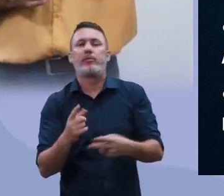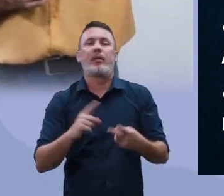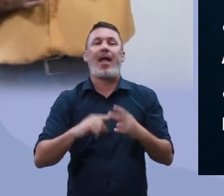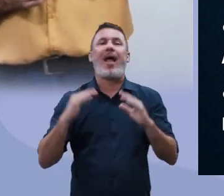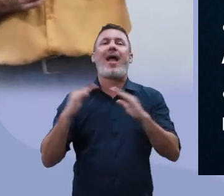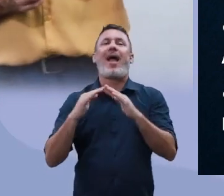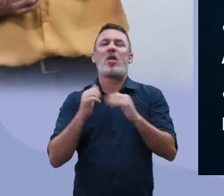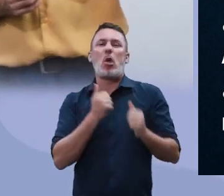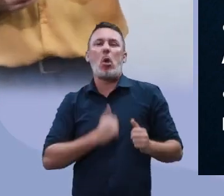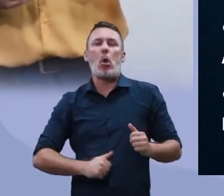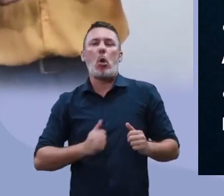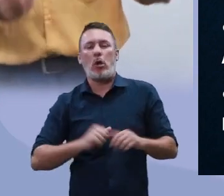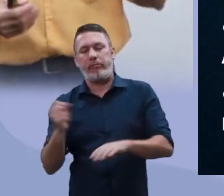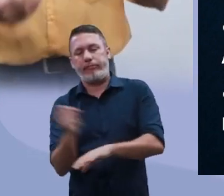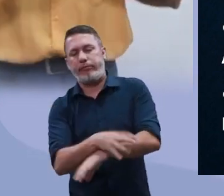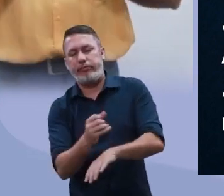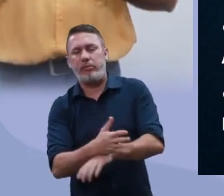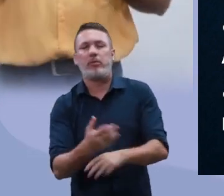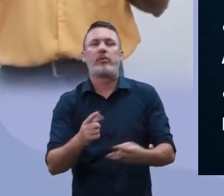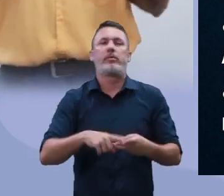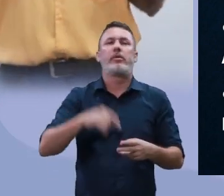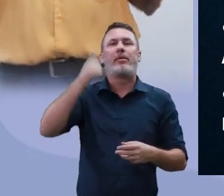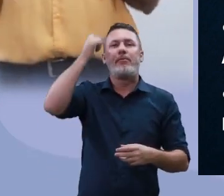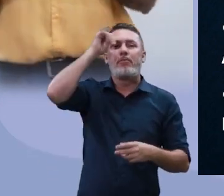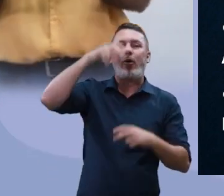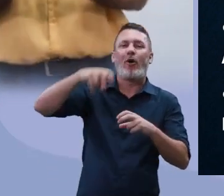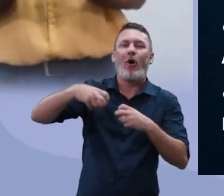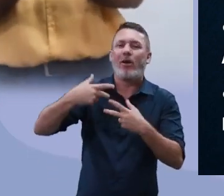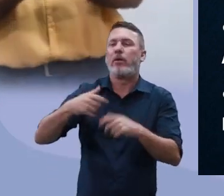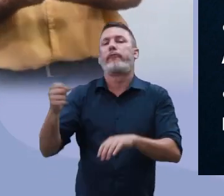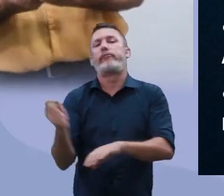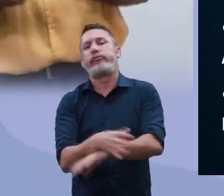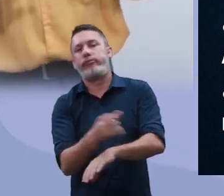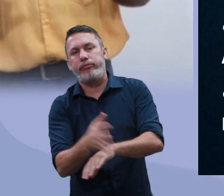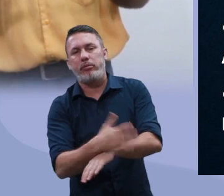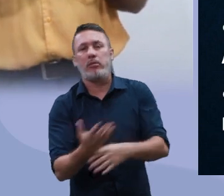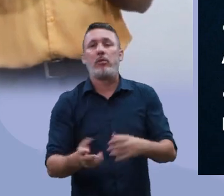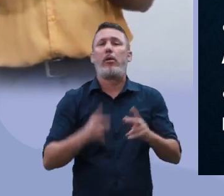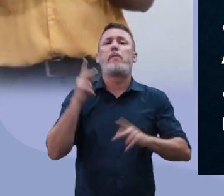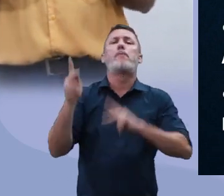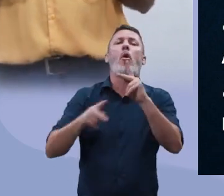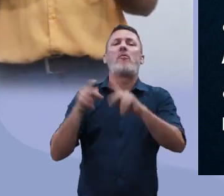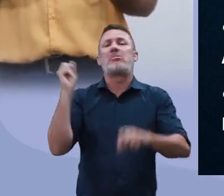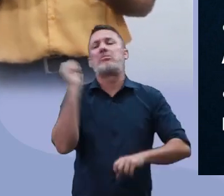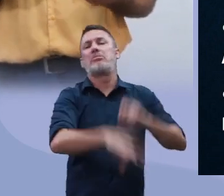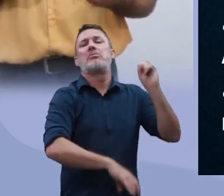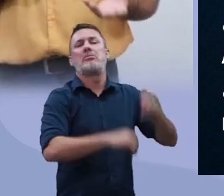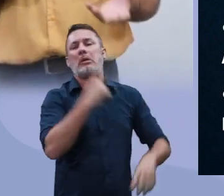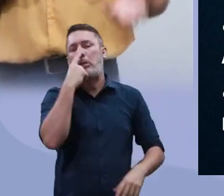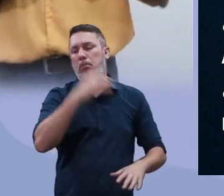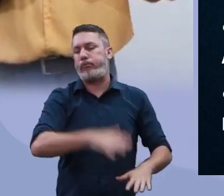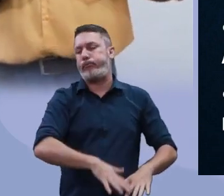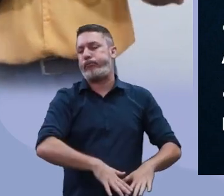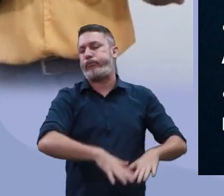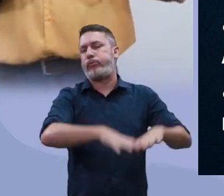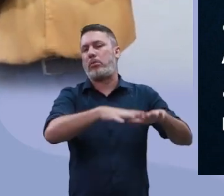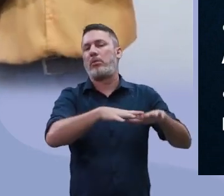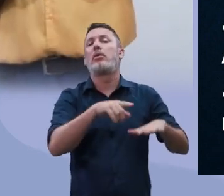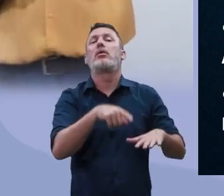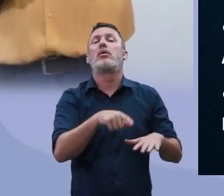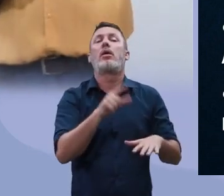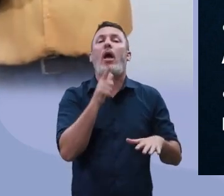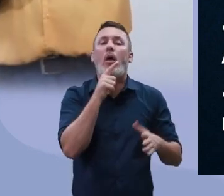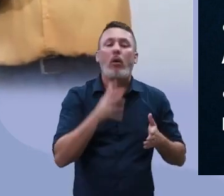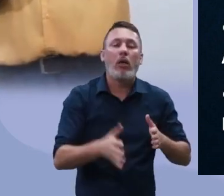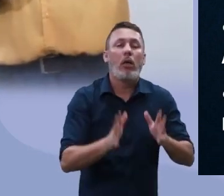sólidos, resíduos agropecuários, né, o próprio lixo, a própria população lançando lixo, né, dentro dessas águas. E isso faz com